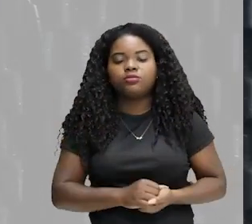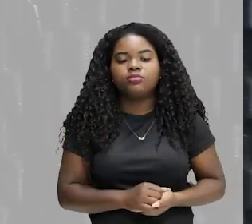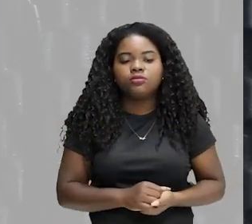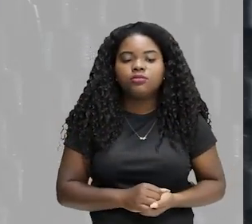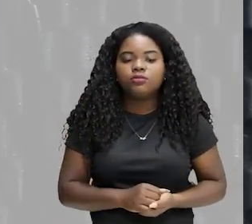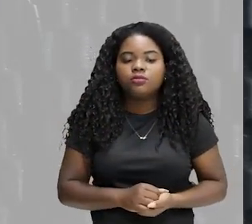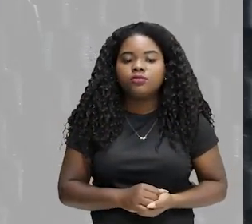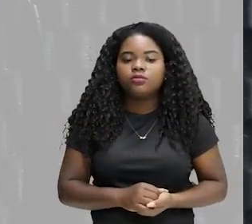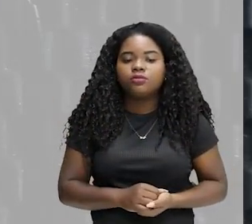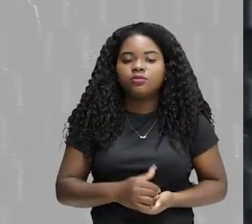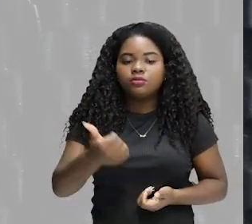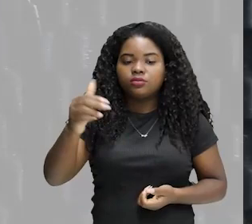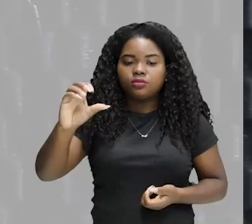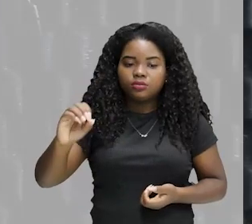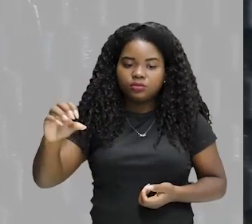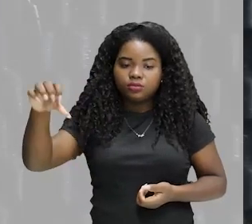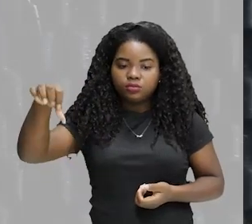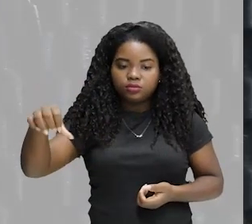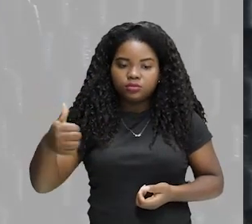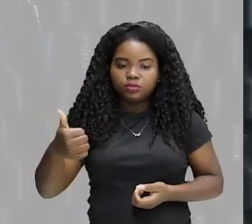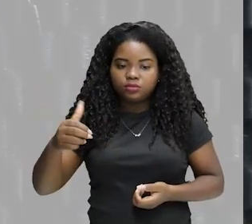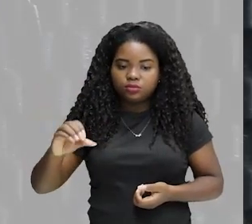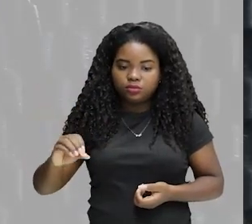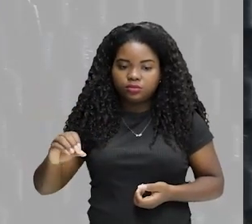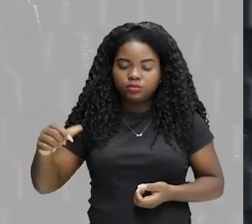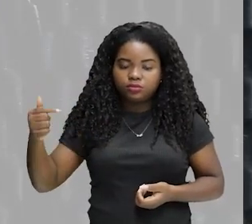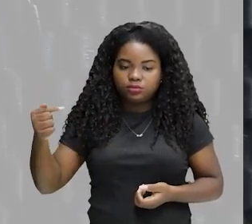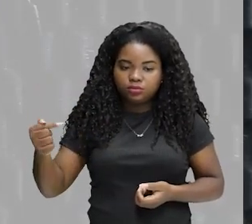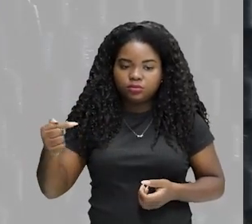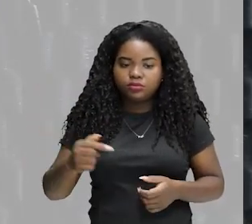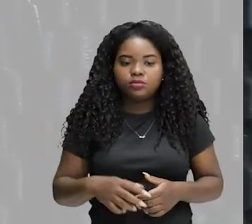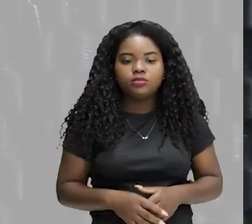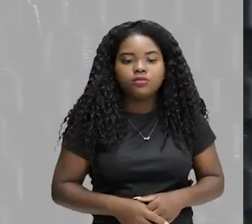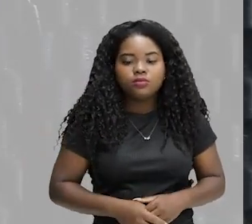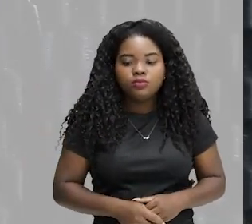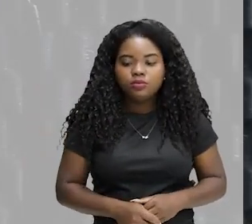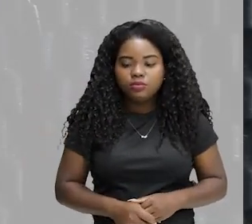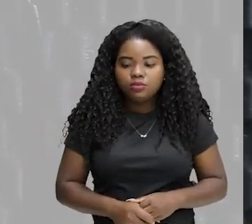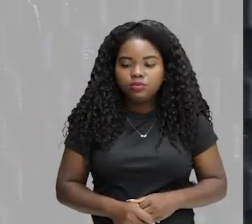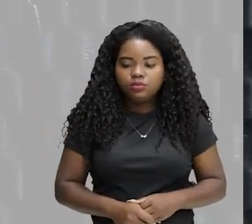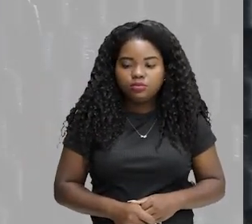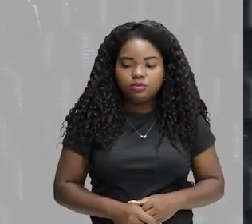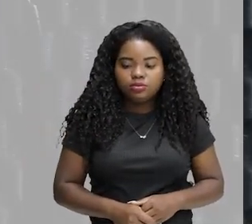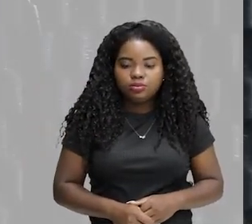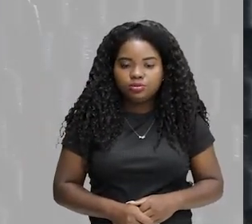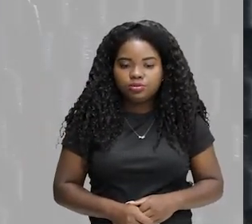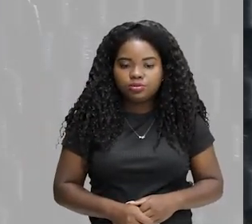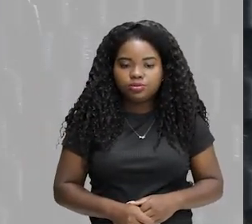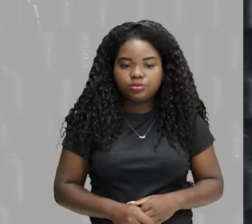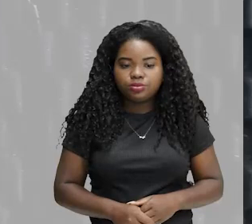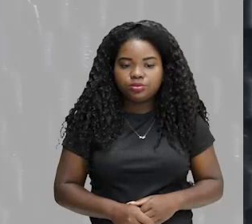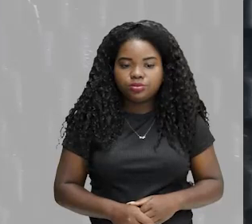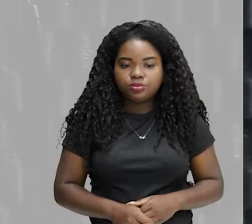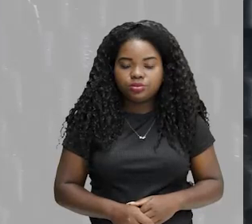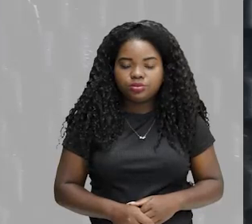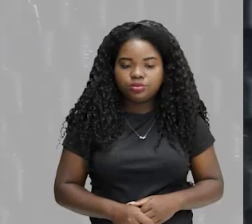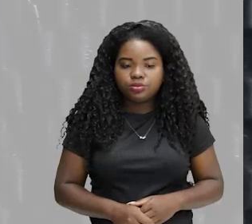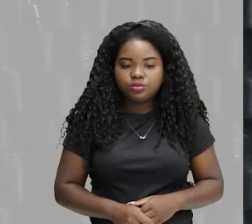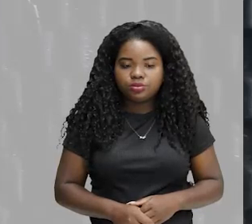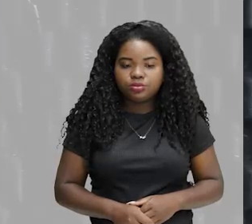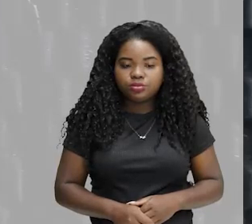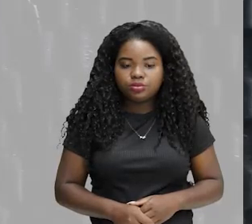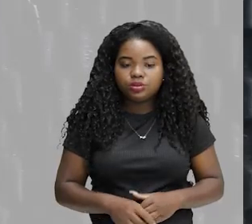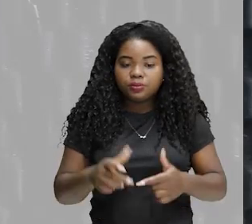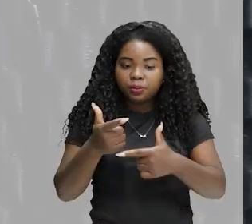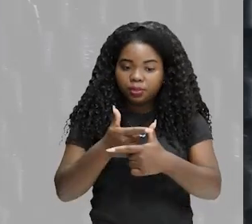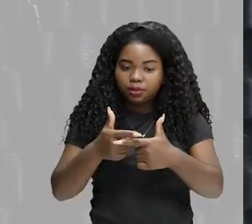Argentina. E isso traz para nós o 10 elevado à nona dividido pelo 10 elevado à sétima. Divisão